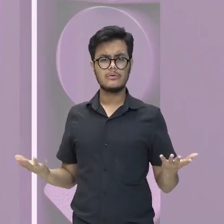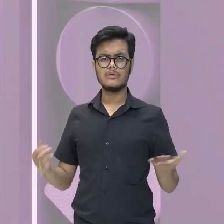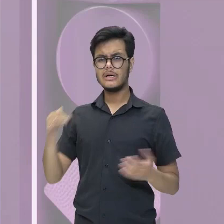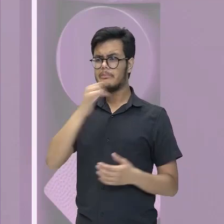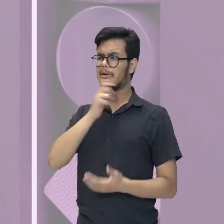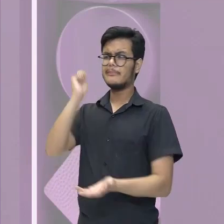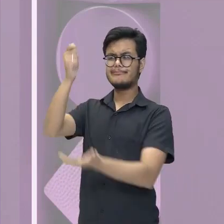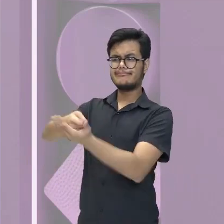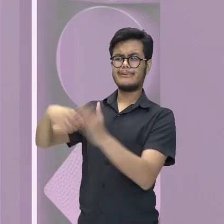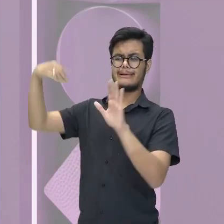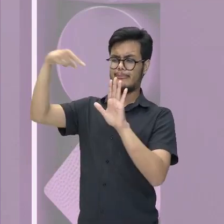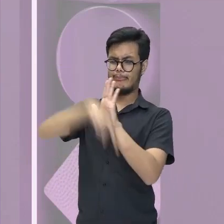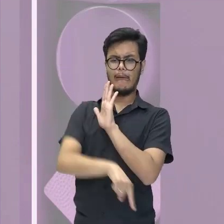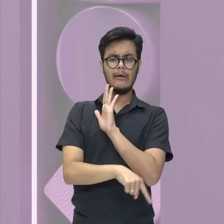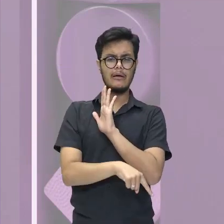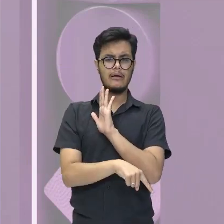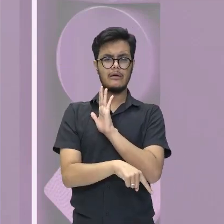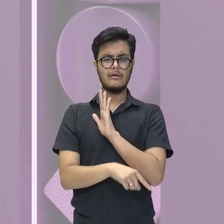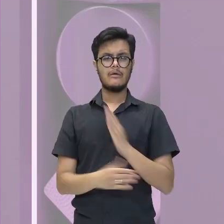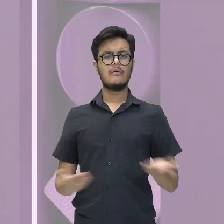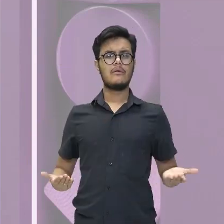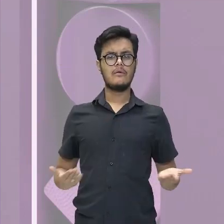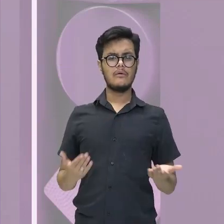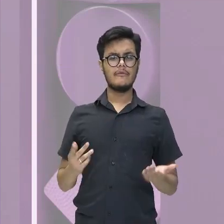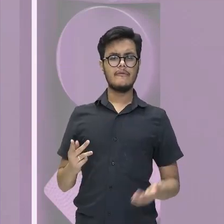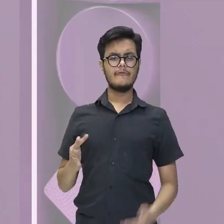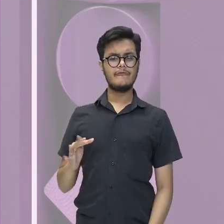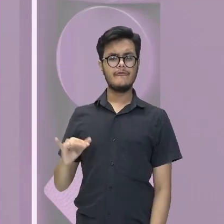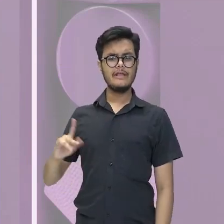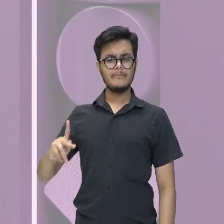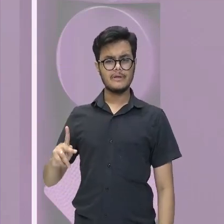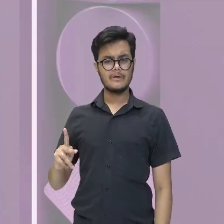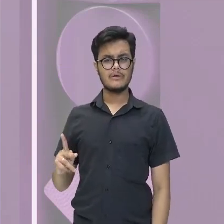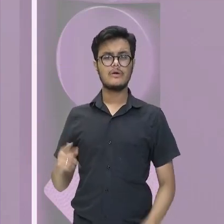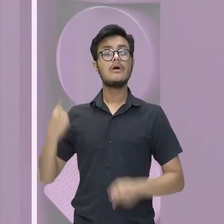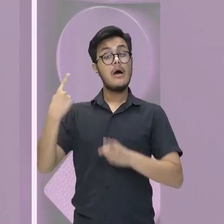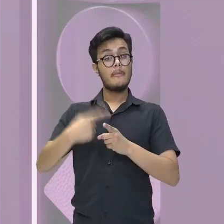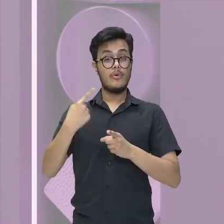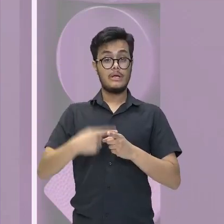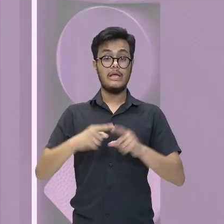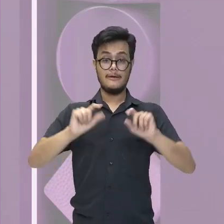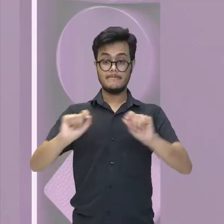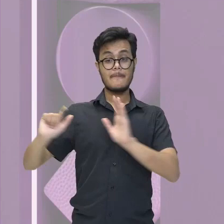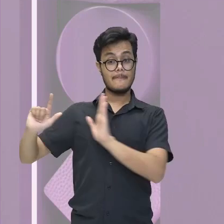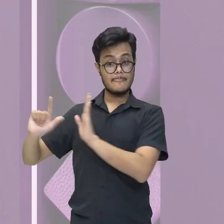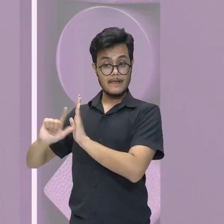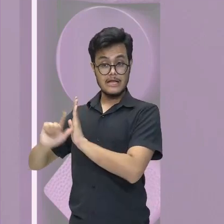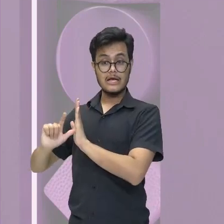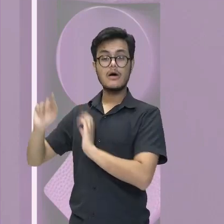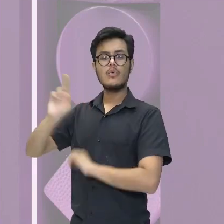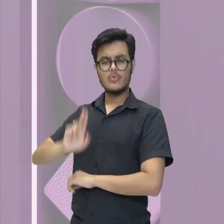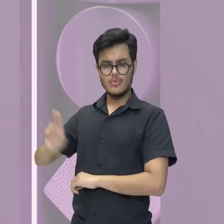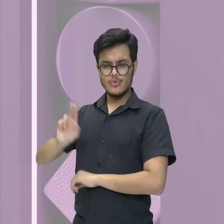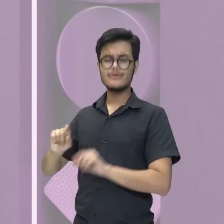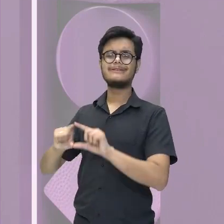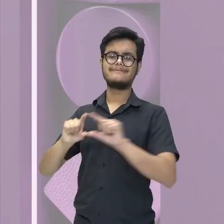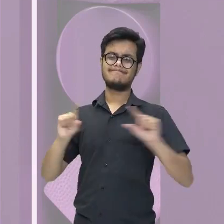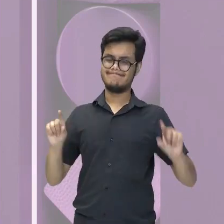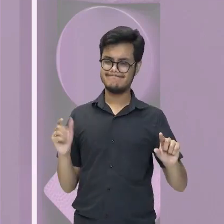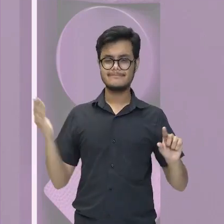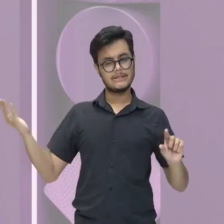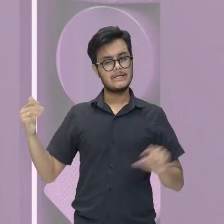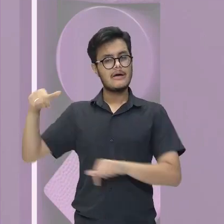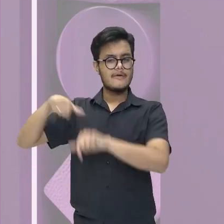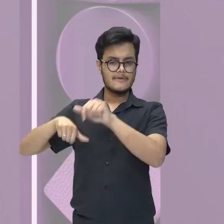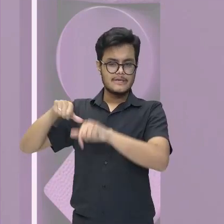dar um dinheiro muito abaixo do que ele vale na tabela VIP e tudo mais. Por quê? As concessionárias, elas utilizam essa forma para avaliar